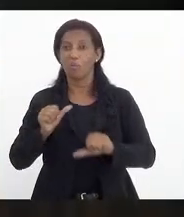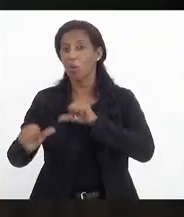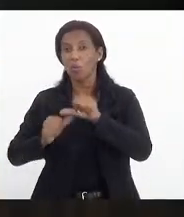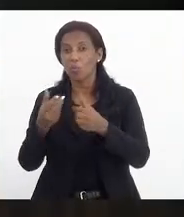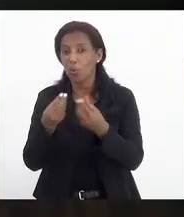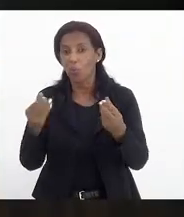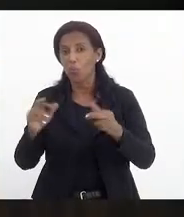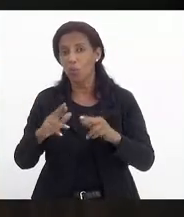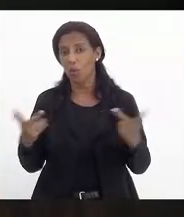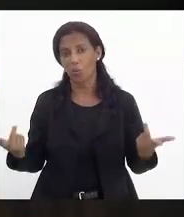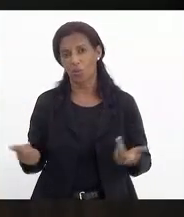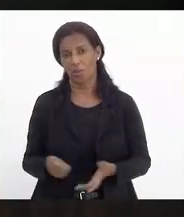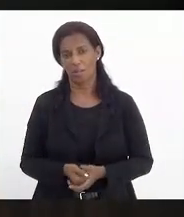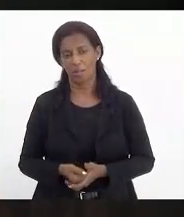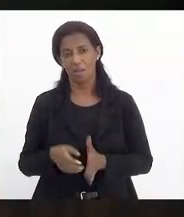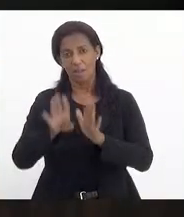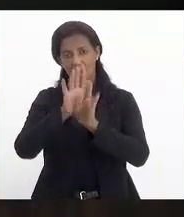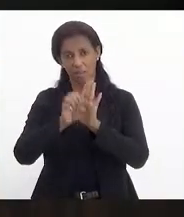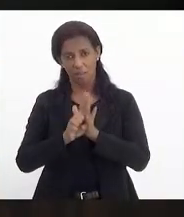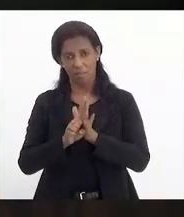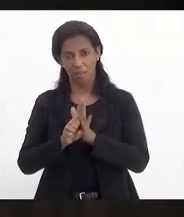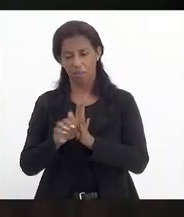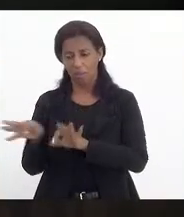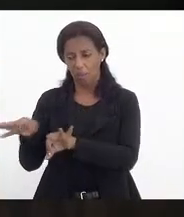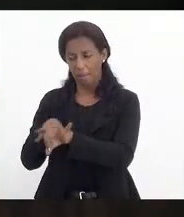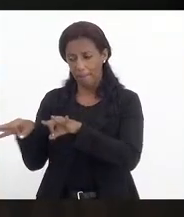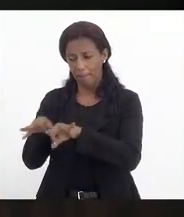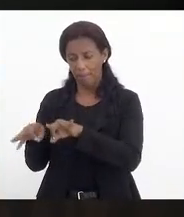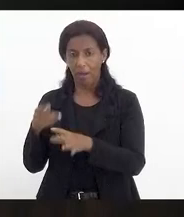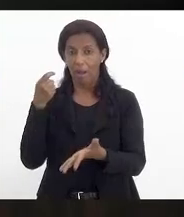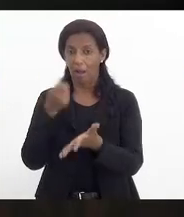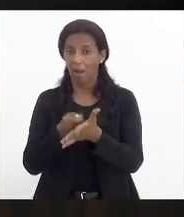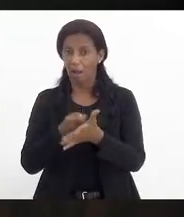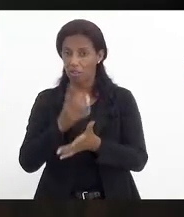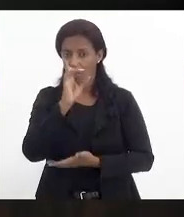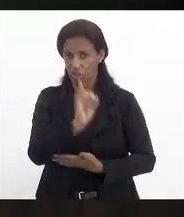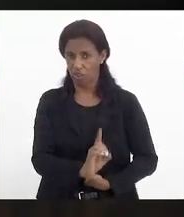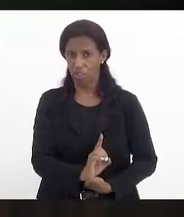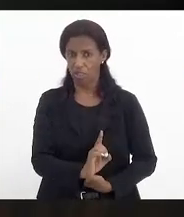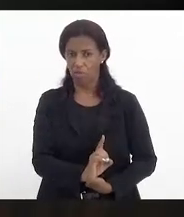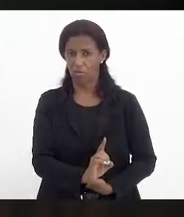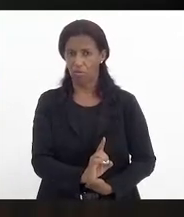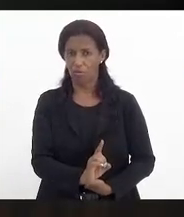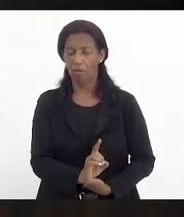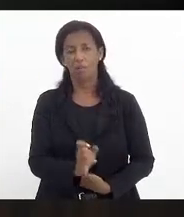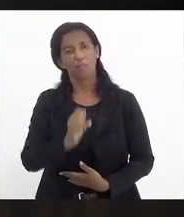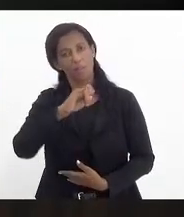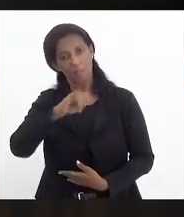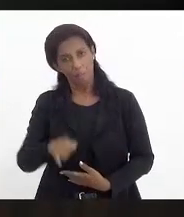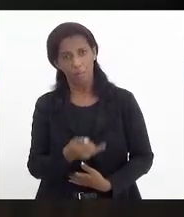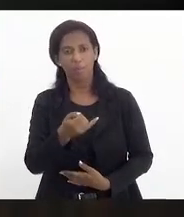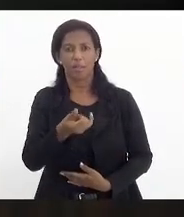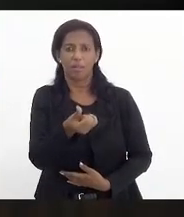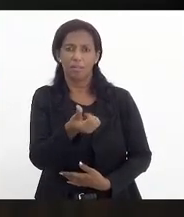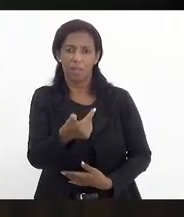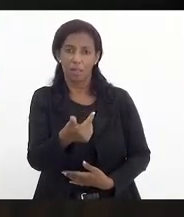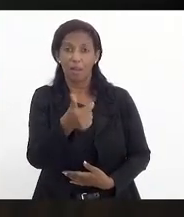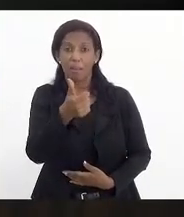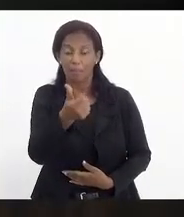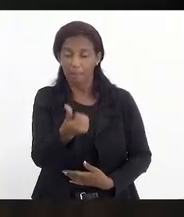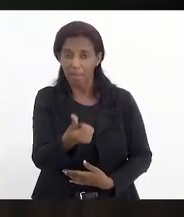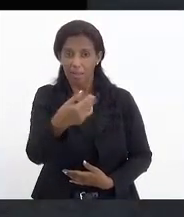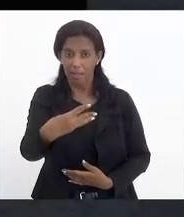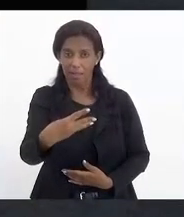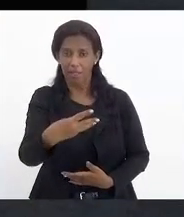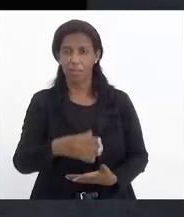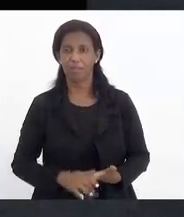mudar. As emendas que foram produzidas para garantir os direitos... serão aproveitadas na 62, na 63, perdão.